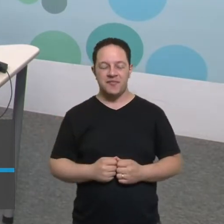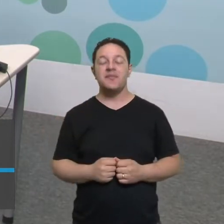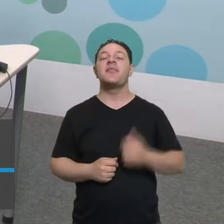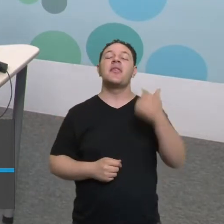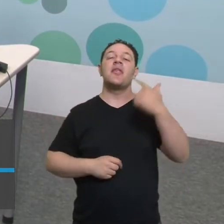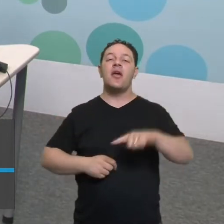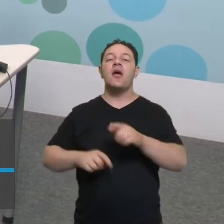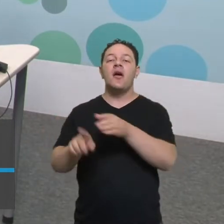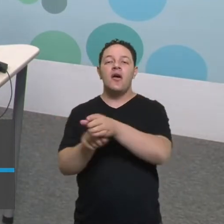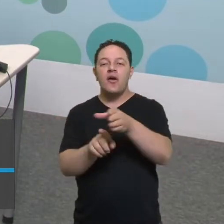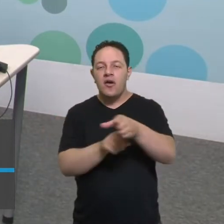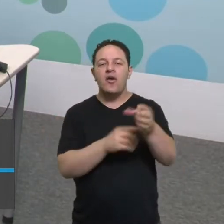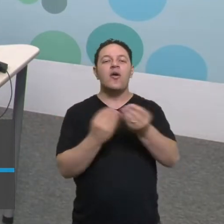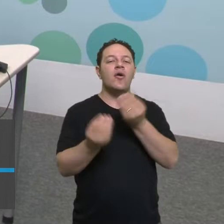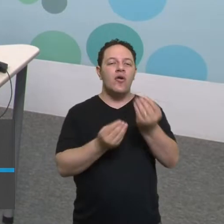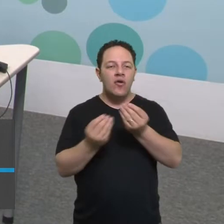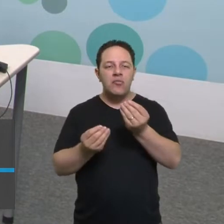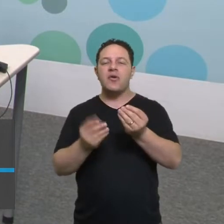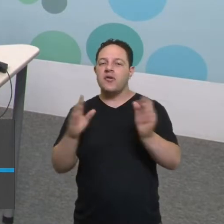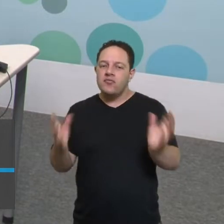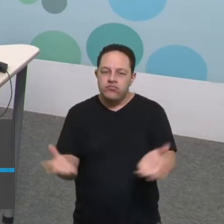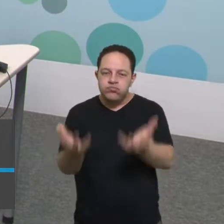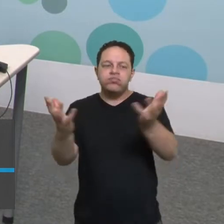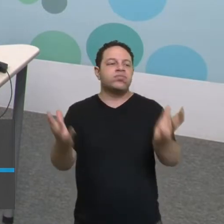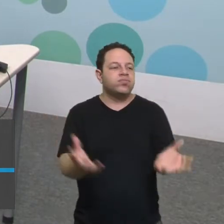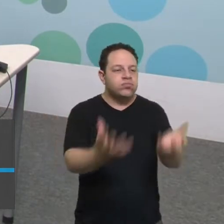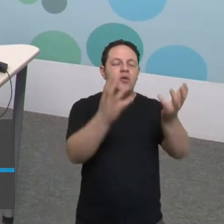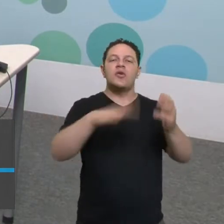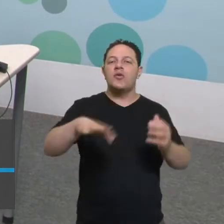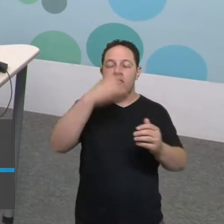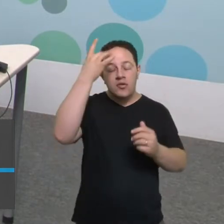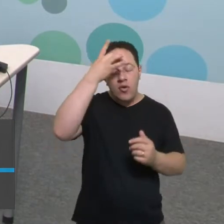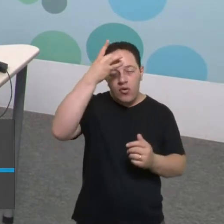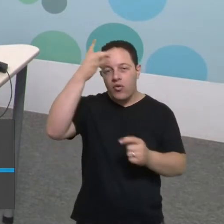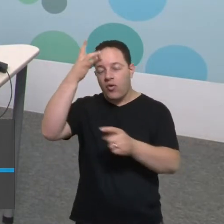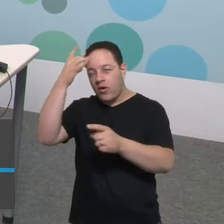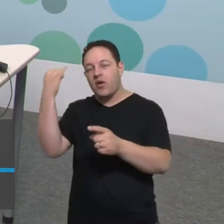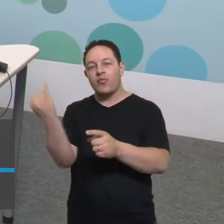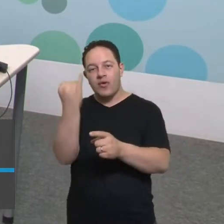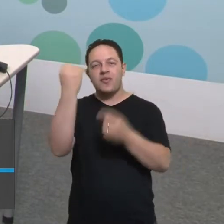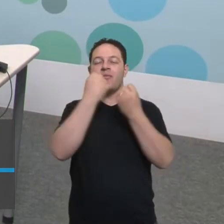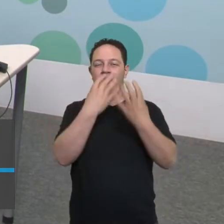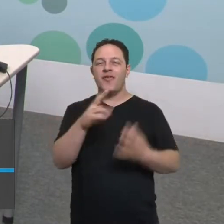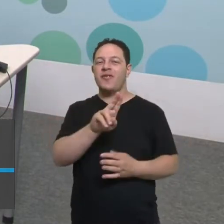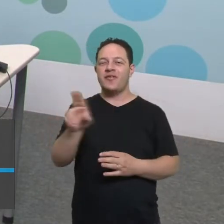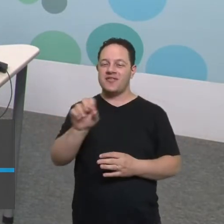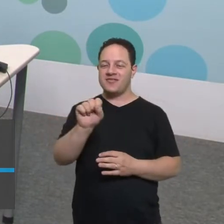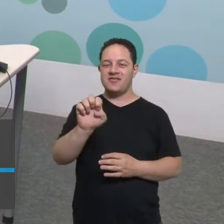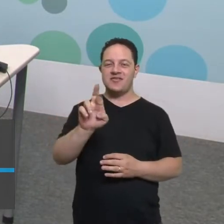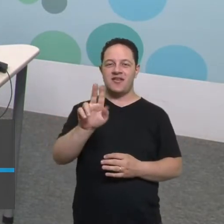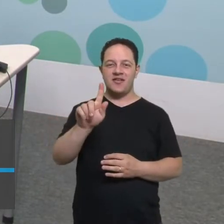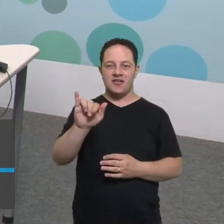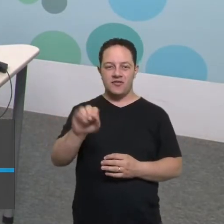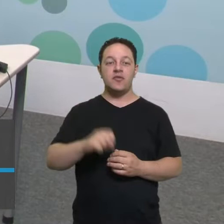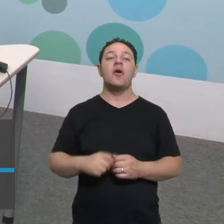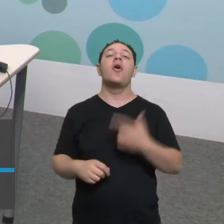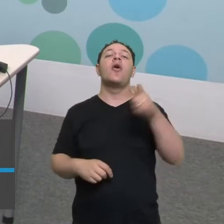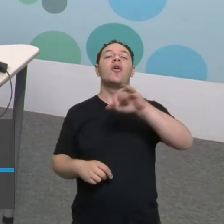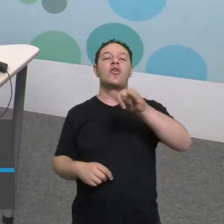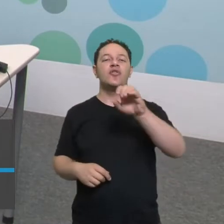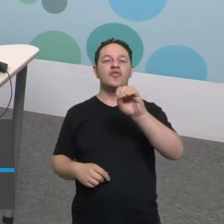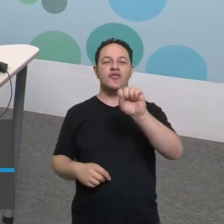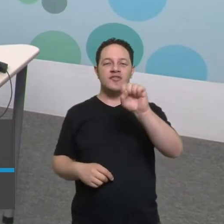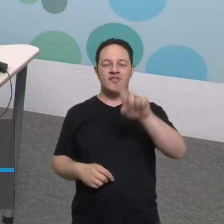conselho como engajamento e consciência a todos os participantes professor Sérgio excelente violência José